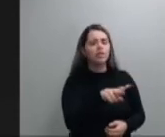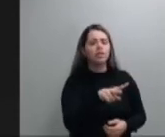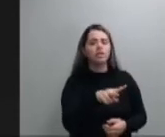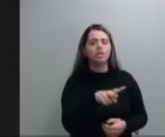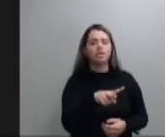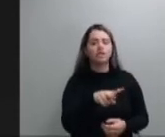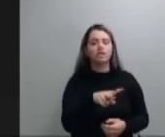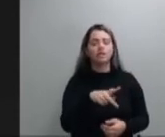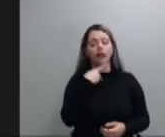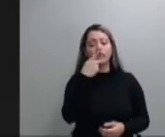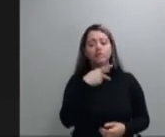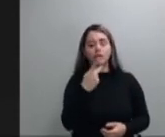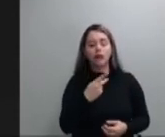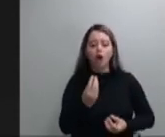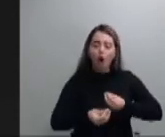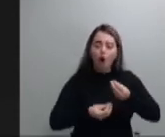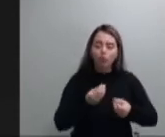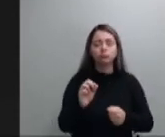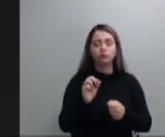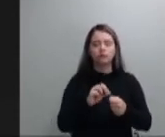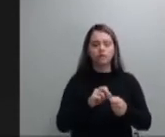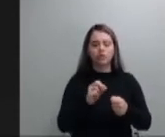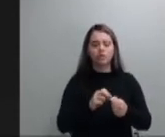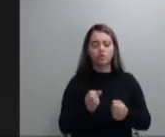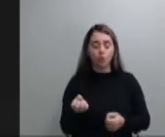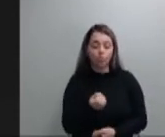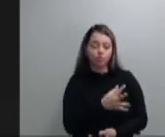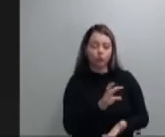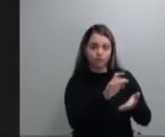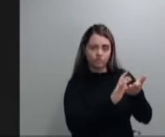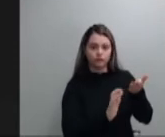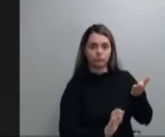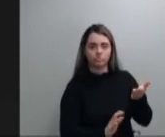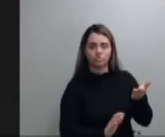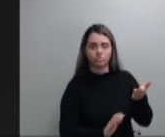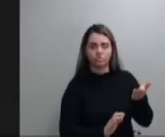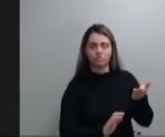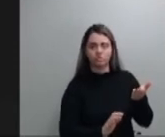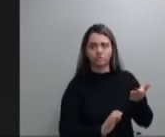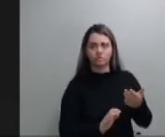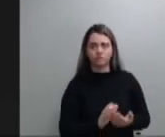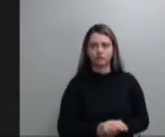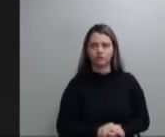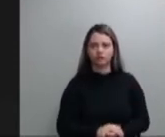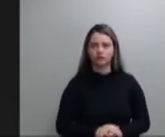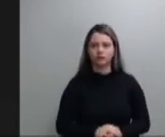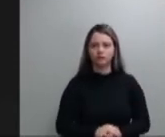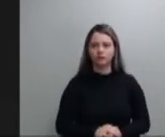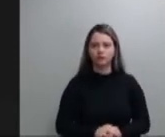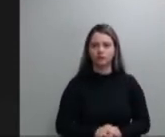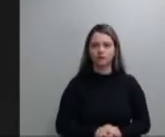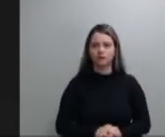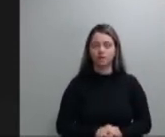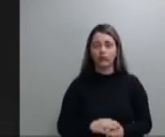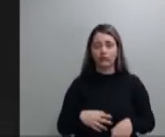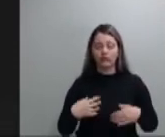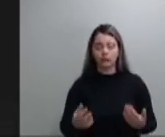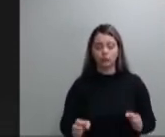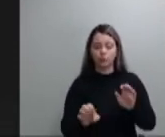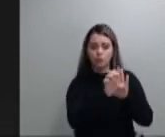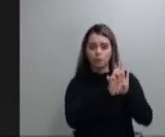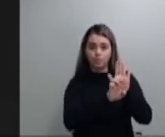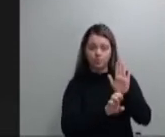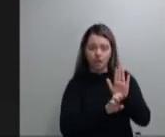como deve ser feito esse novo cálculo olha aqui lá no item na emenda da emenda do acordo eu digo